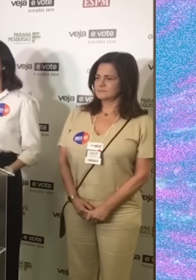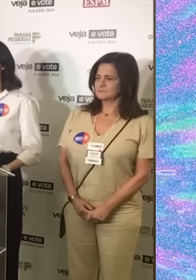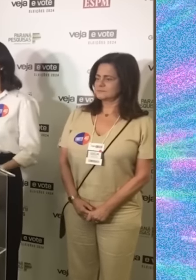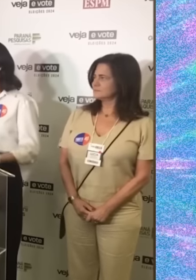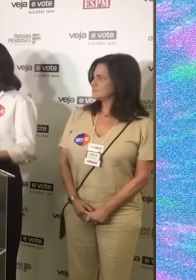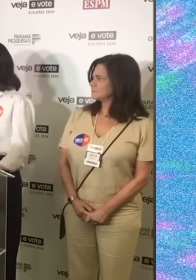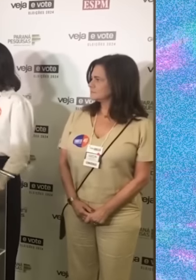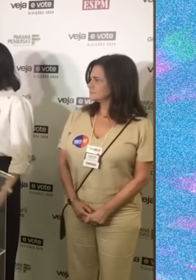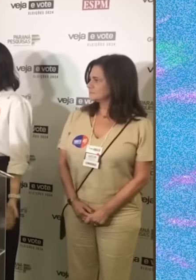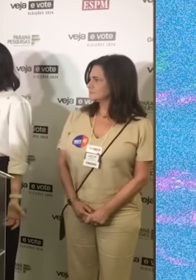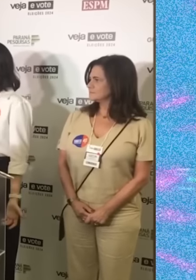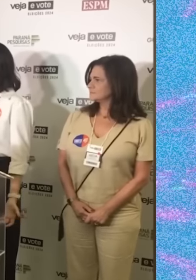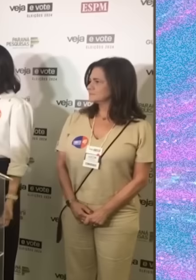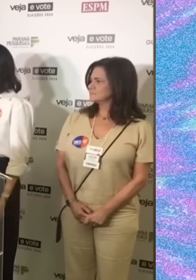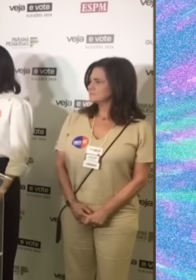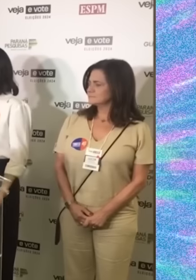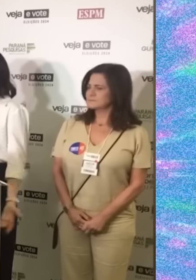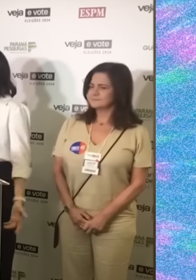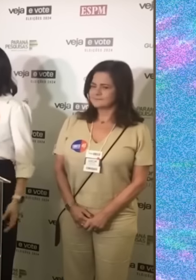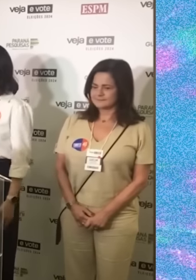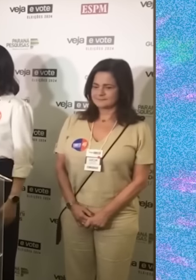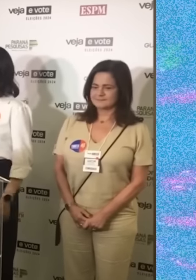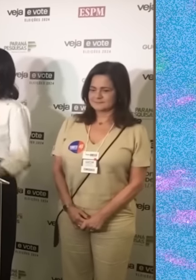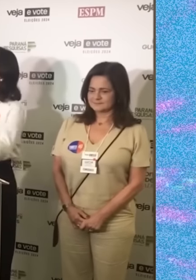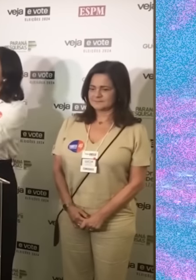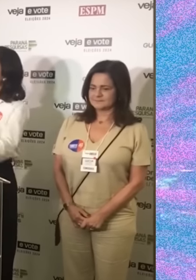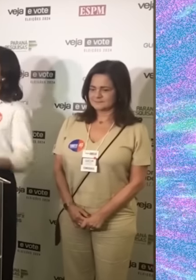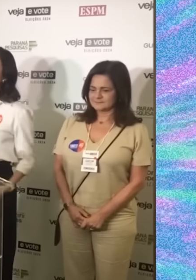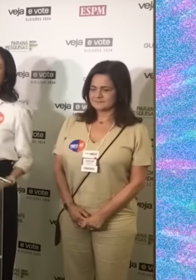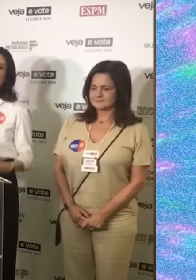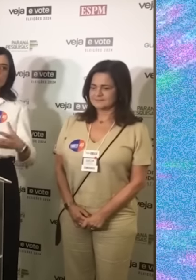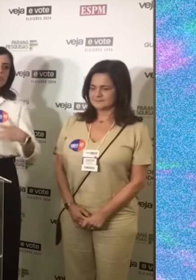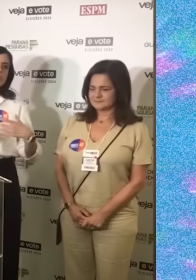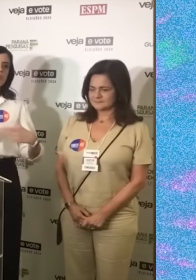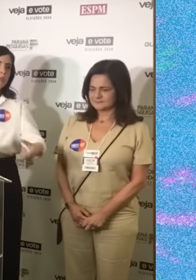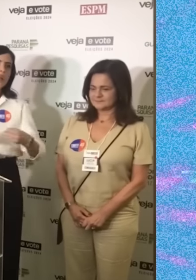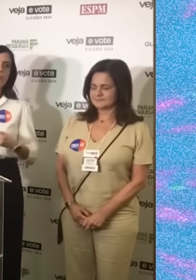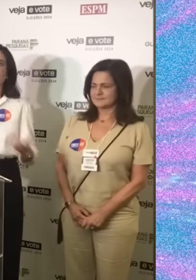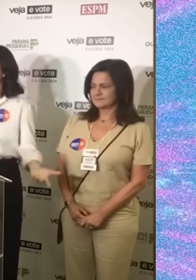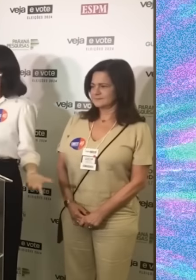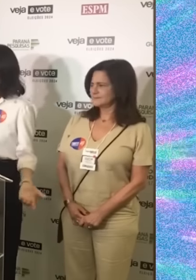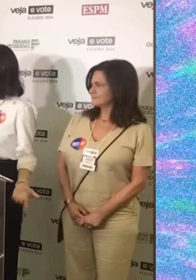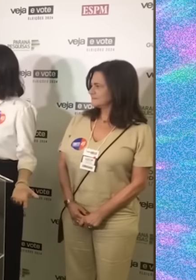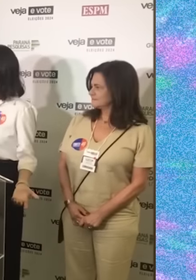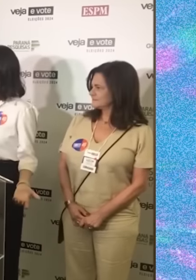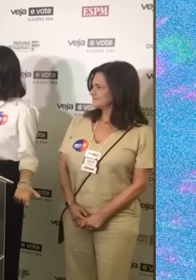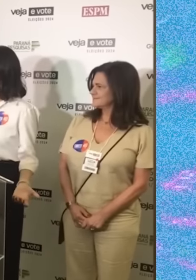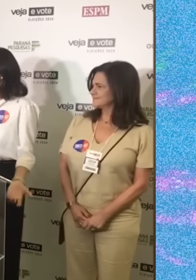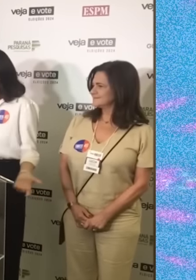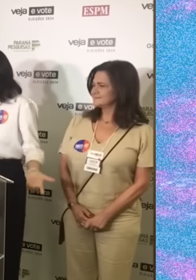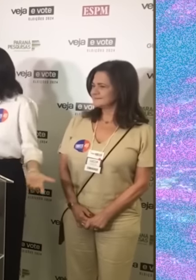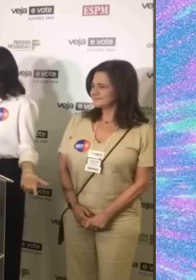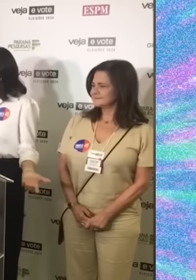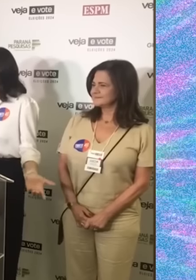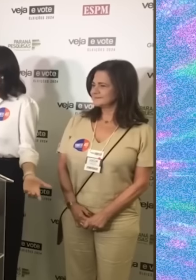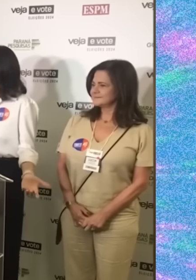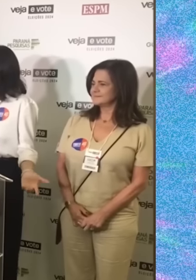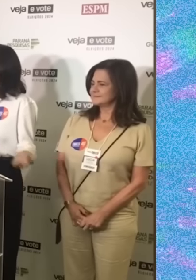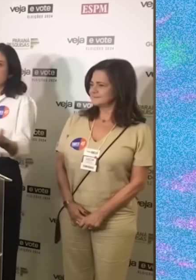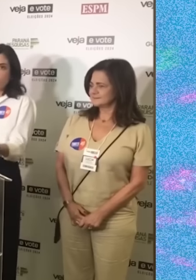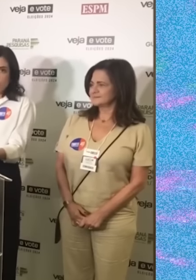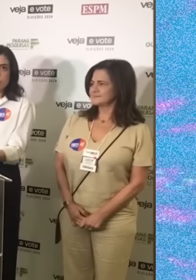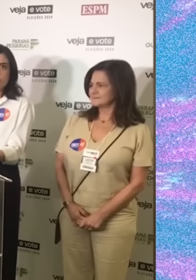Mas, de novo, gente, ninguém aqui é menino. Ninguém aqui é menina. Ah, me tiraram do jogo, então vou pegar a bola e não jogo mais.